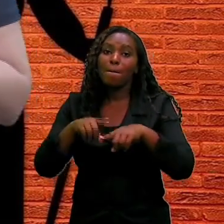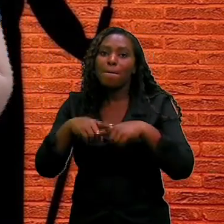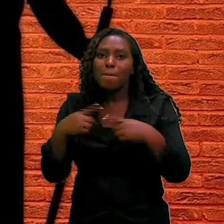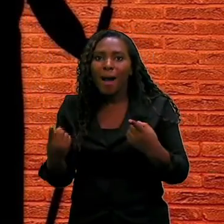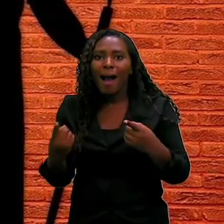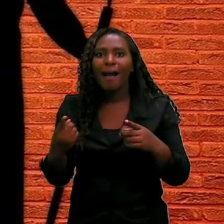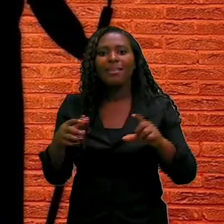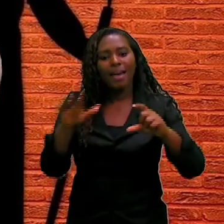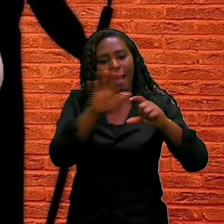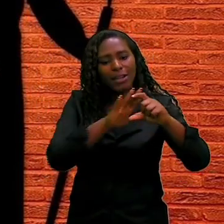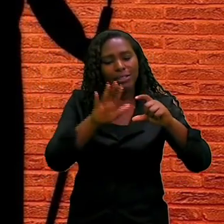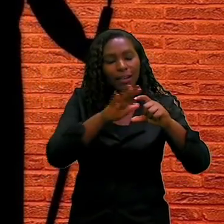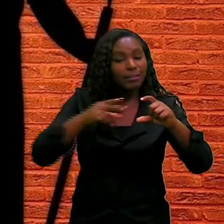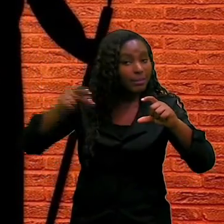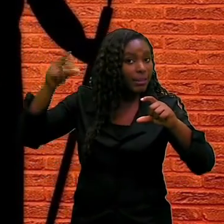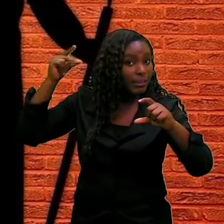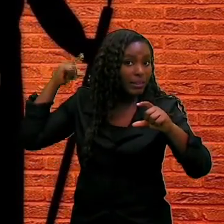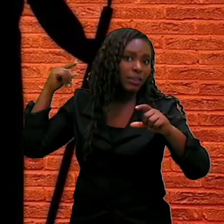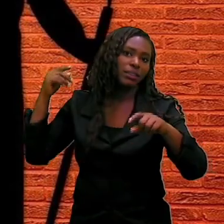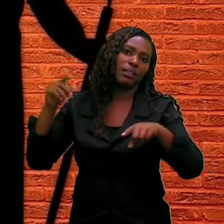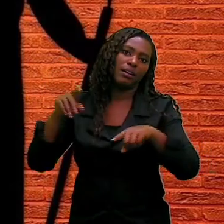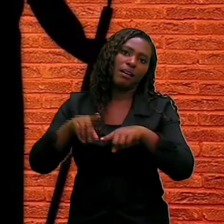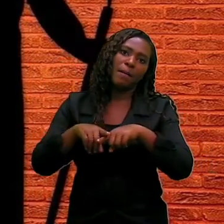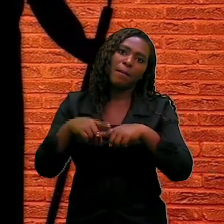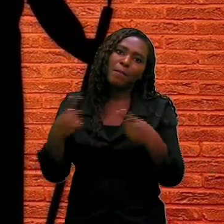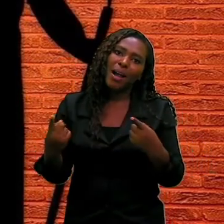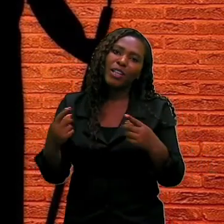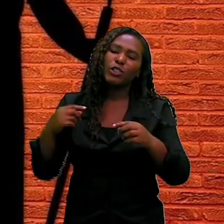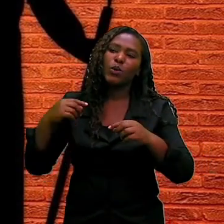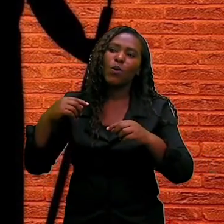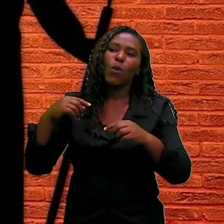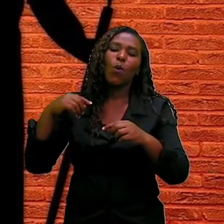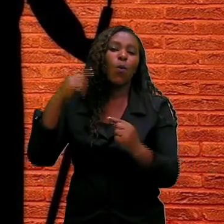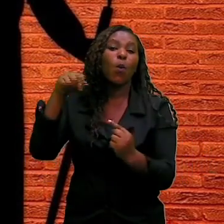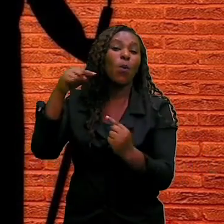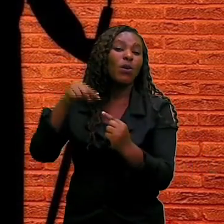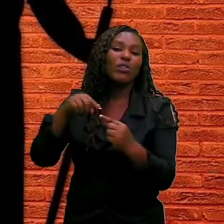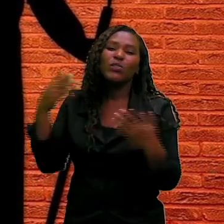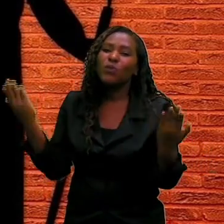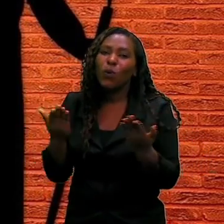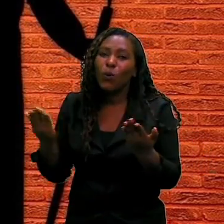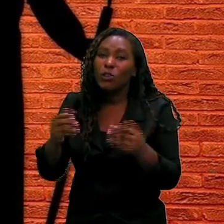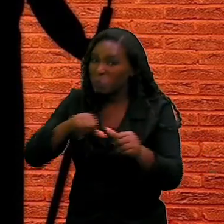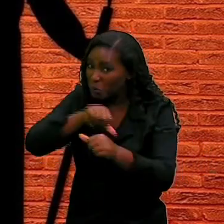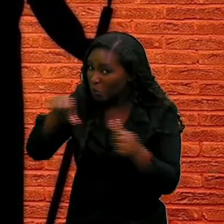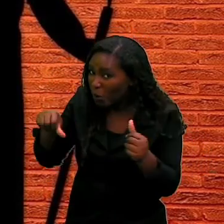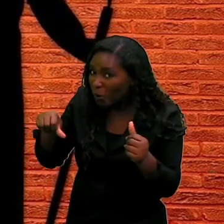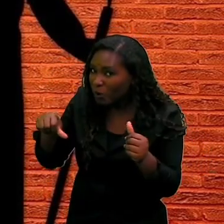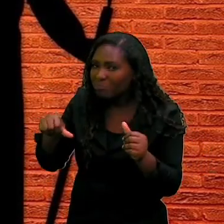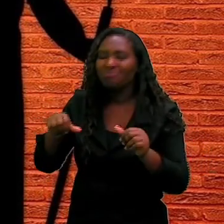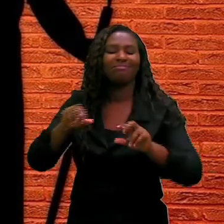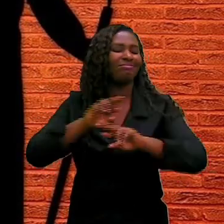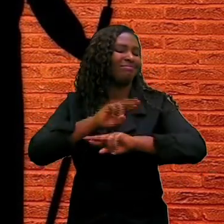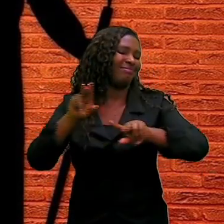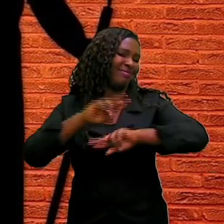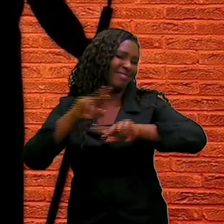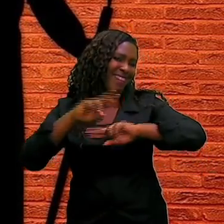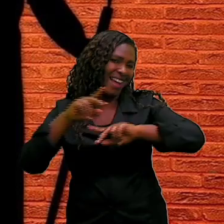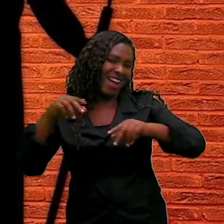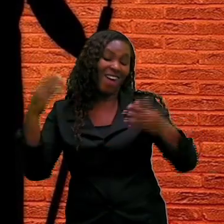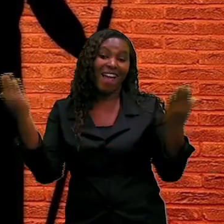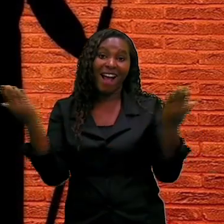A charge ela é antiga, mas ela continua aí com o mesmo objetivo, que é fazer o quê? Críticas políticas e à